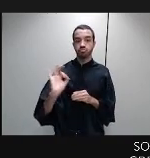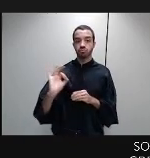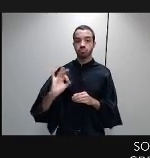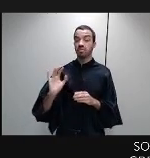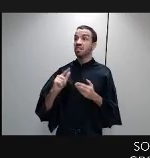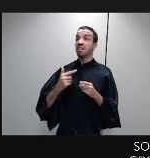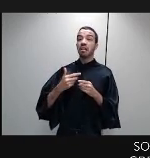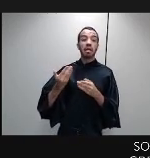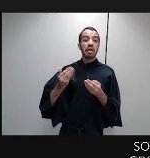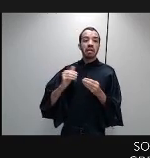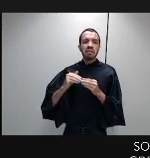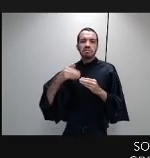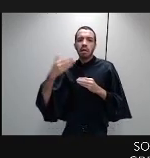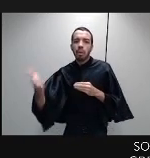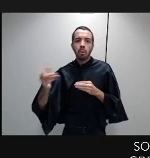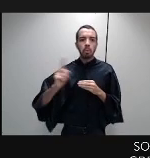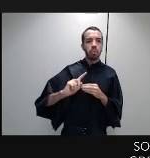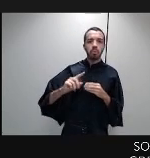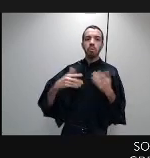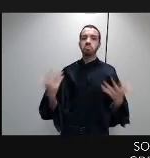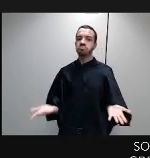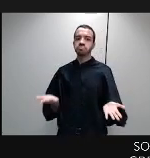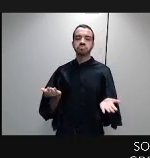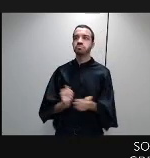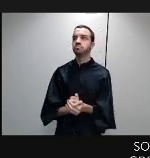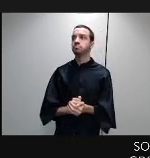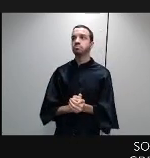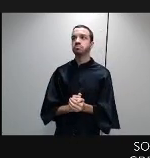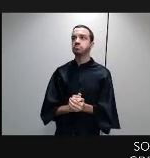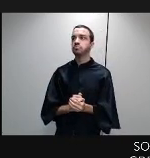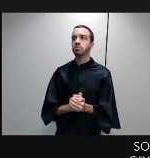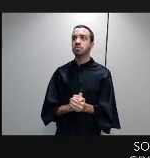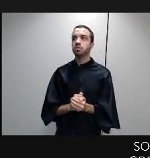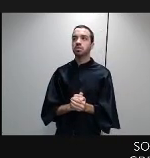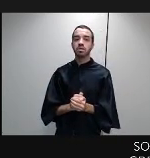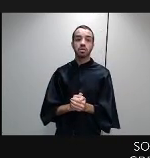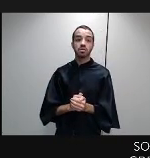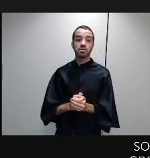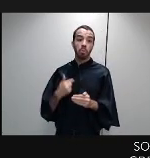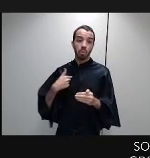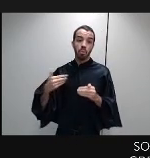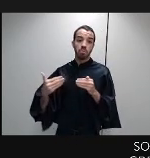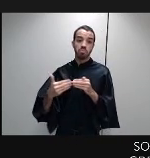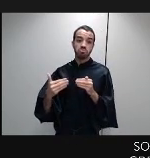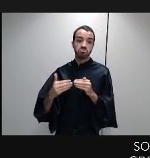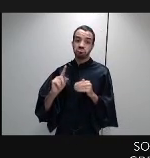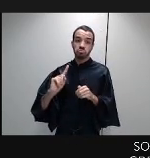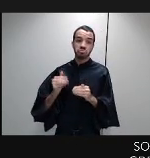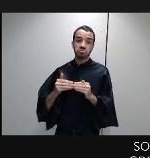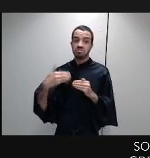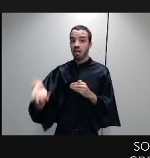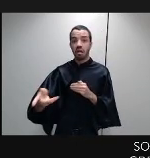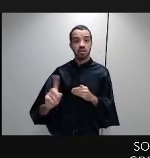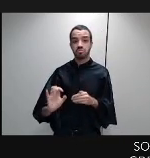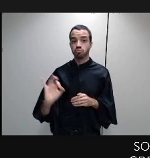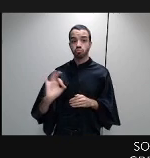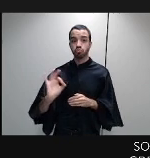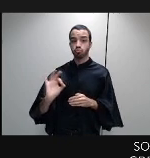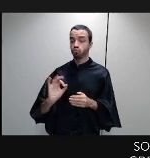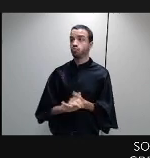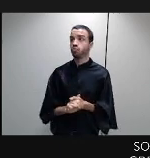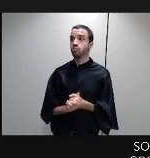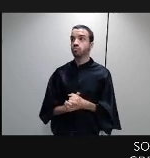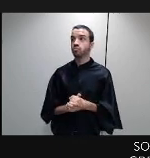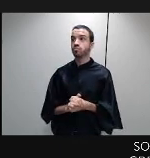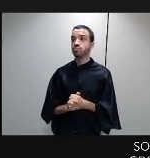saiu da súmula certo não eu concordo que não seja adolescente porque o segundo aceite aqui